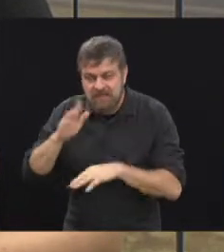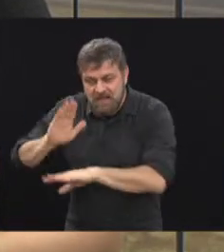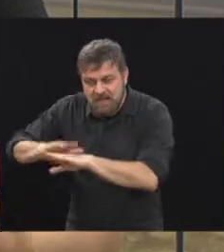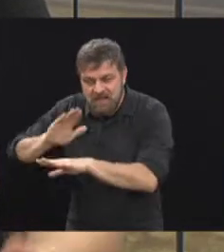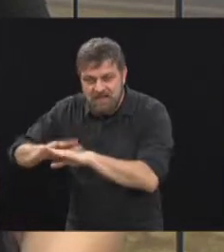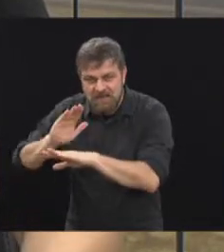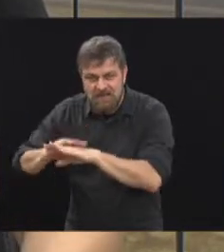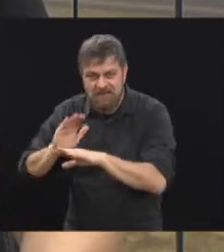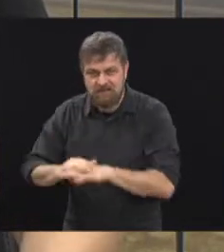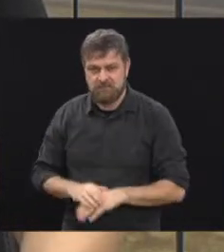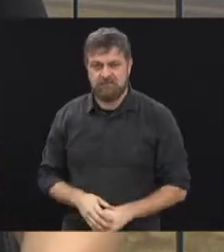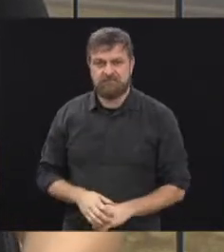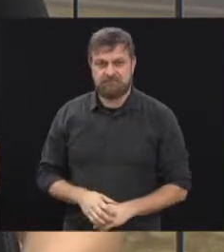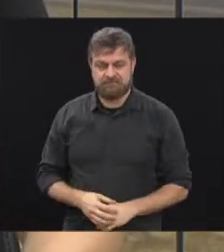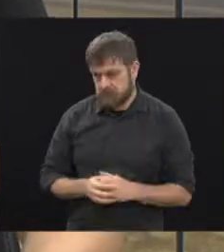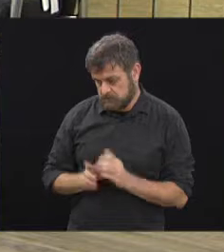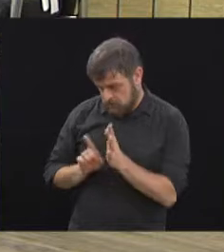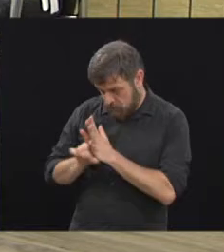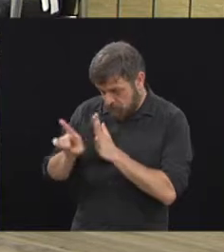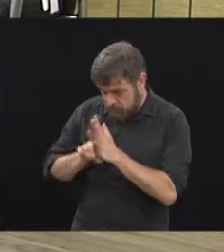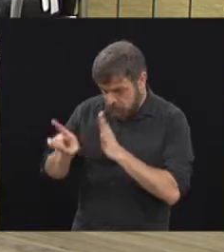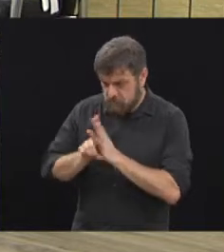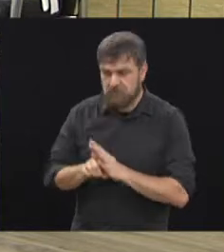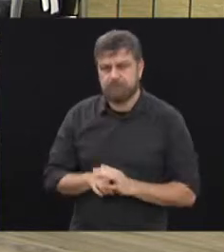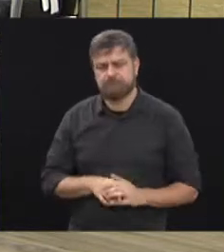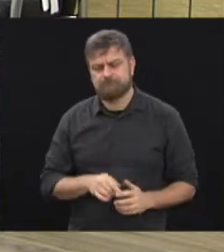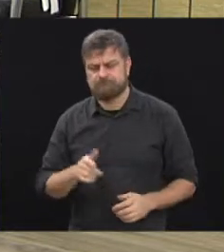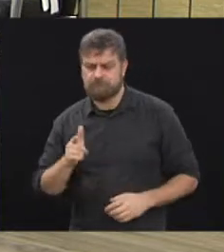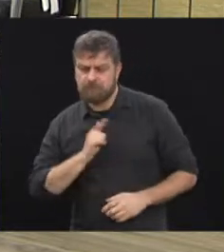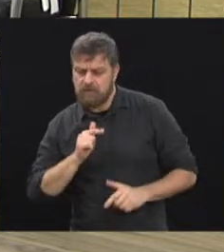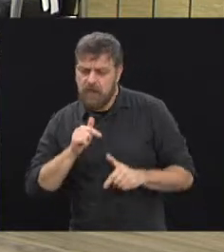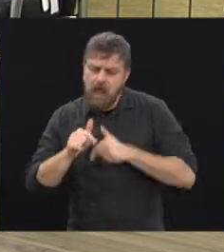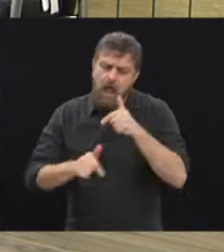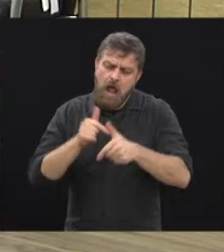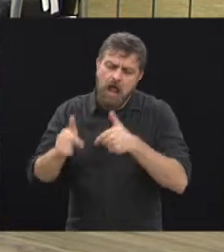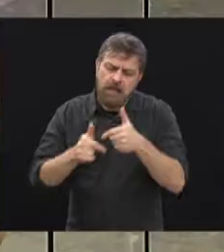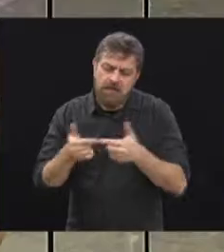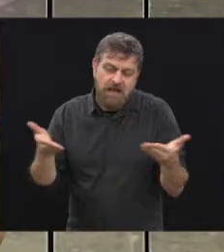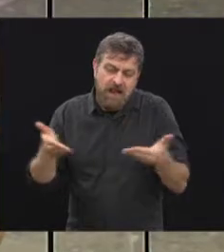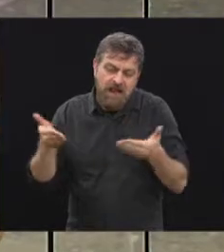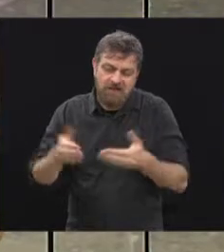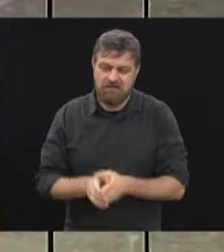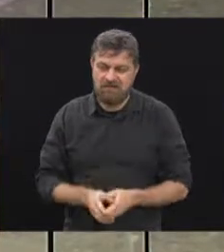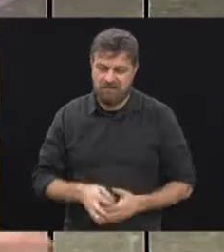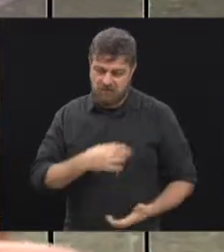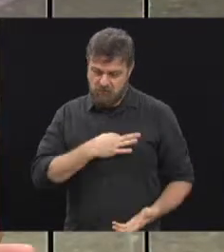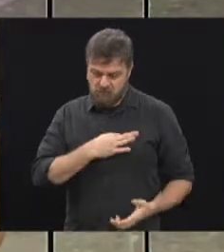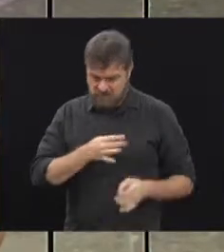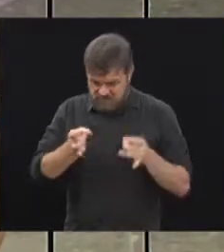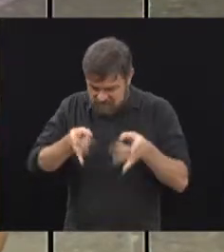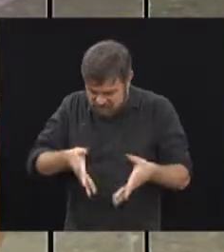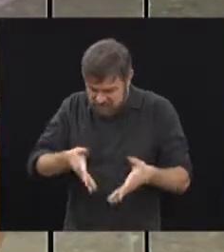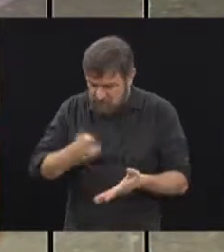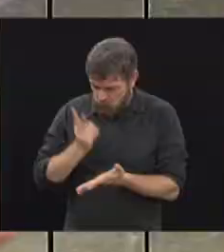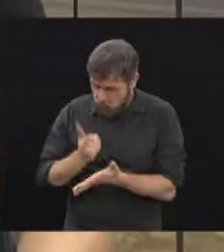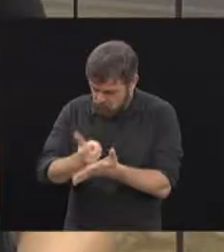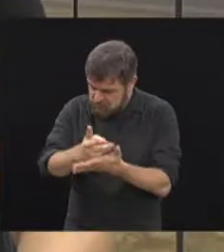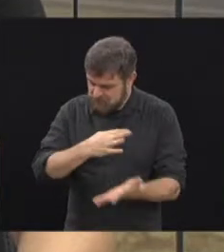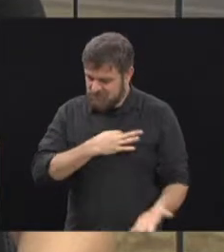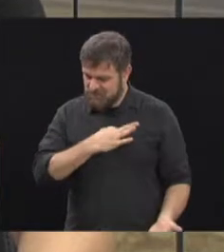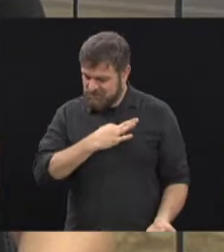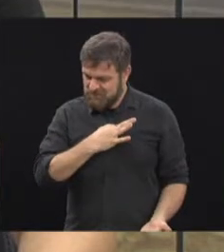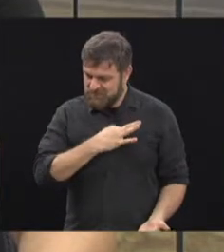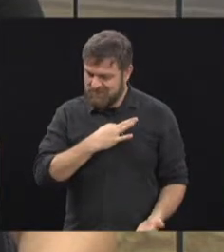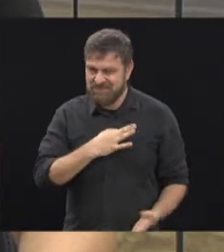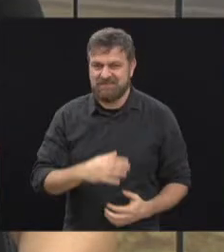aí a maior transformação é a mudança de carreira. E você, agora trabalhando com isso, desistiu de ser voluntário ou não?